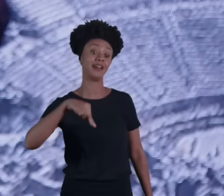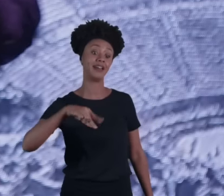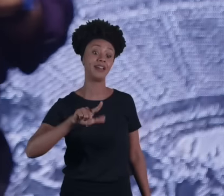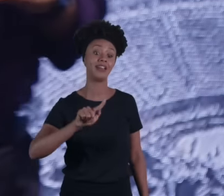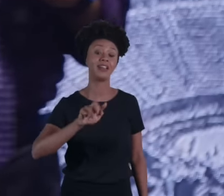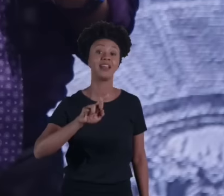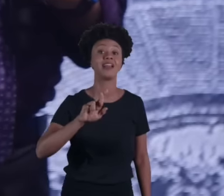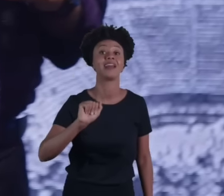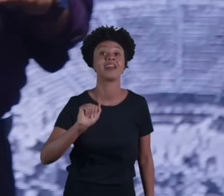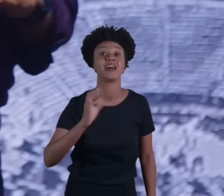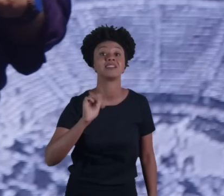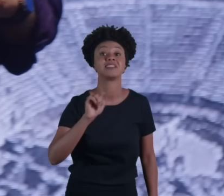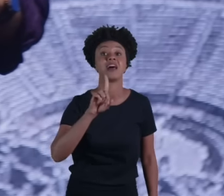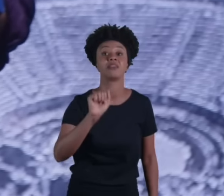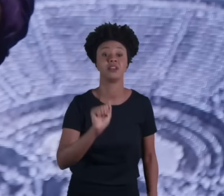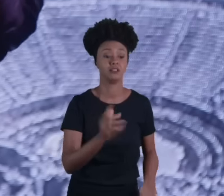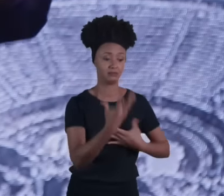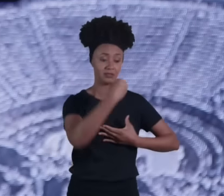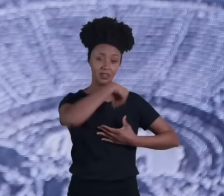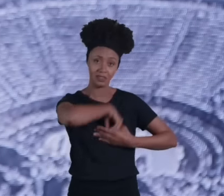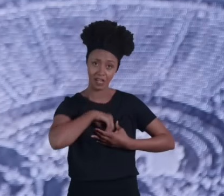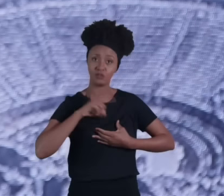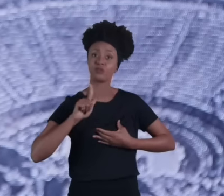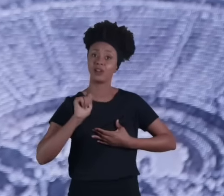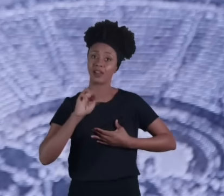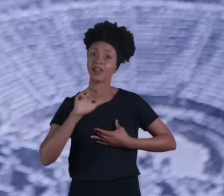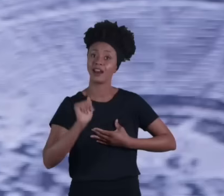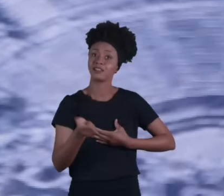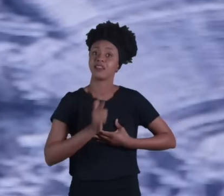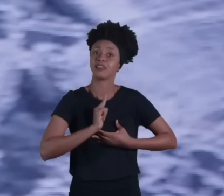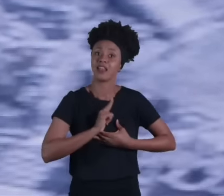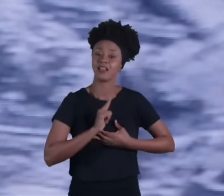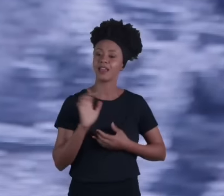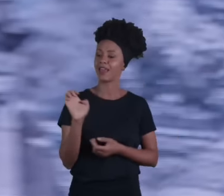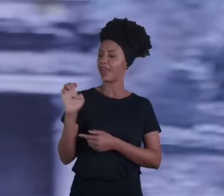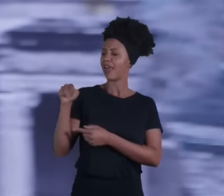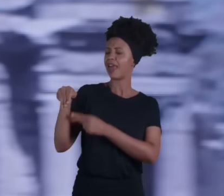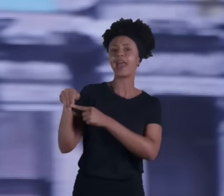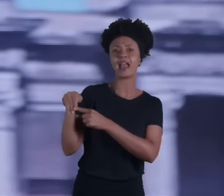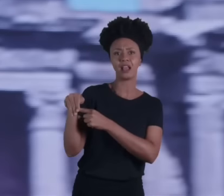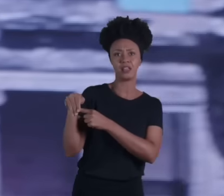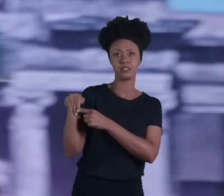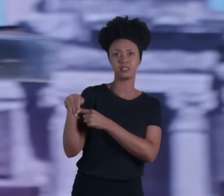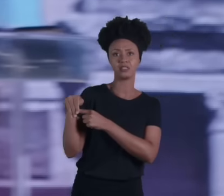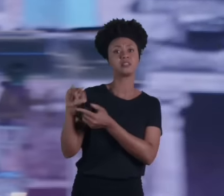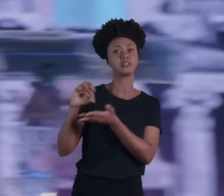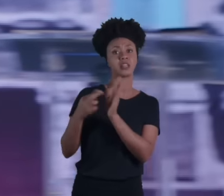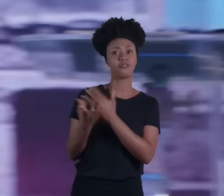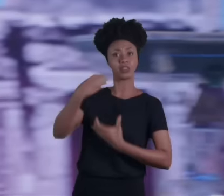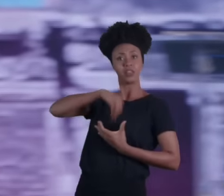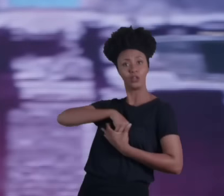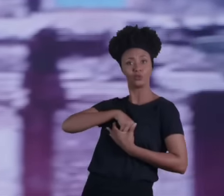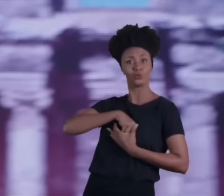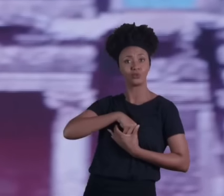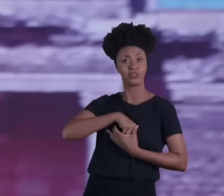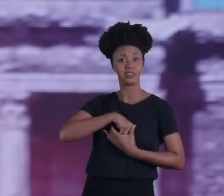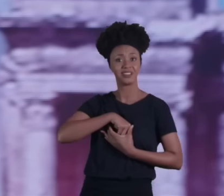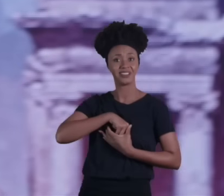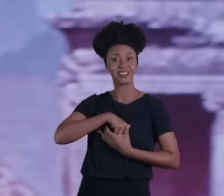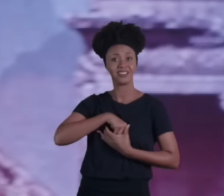Que a graça está dentro dela. Este prefixo em no grego é dentro. Tem graça dentro de você. O que ela faz?